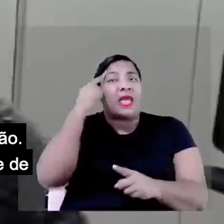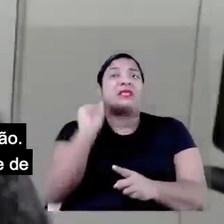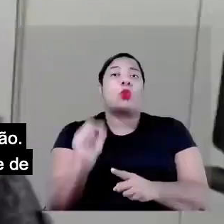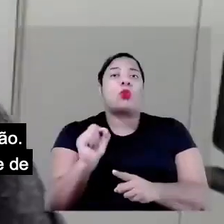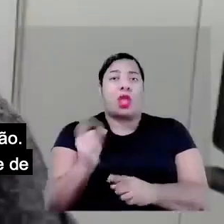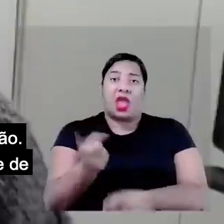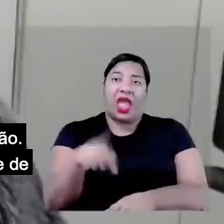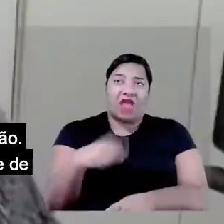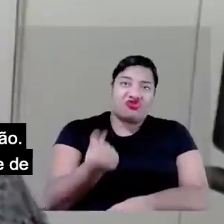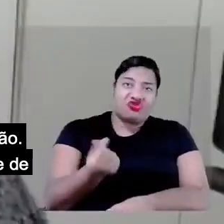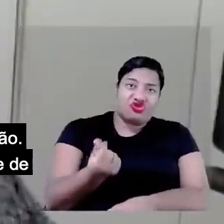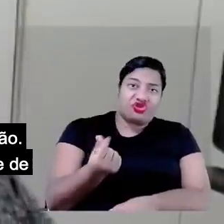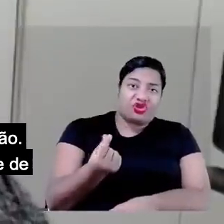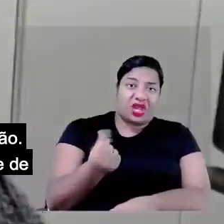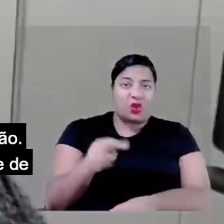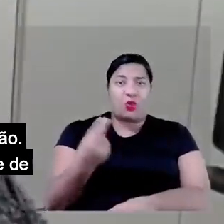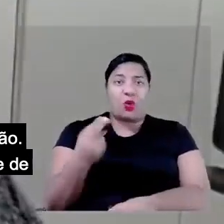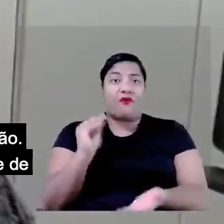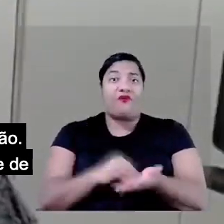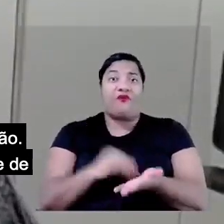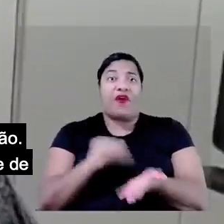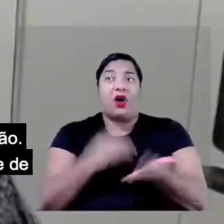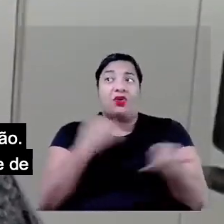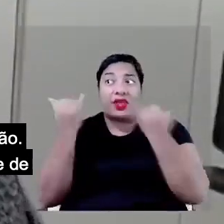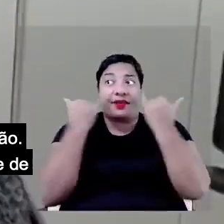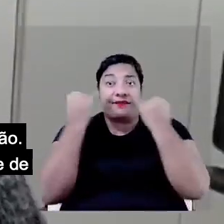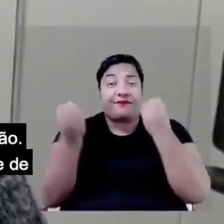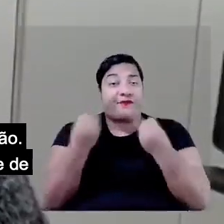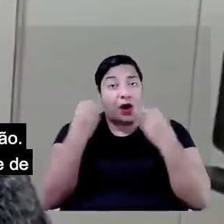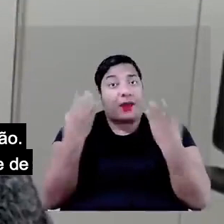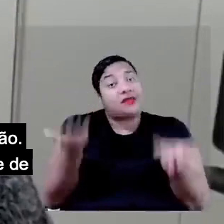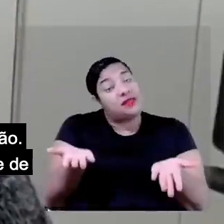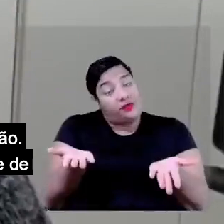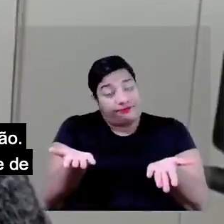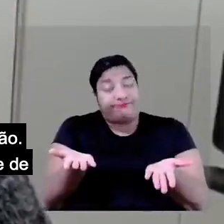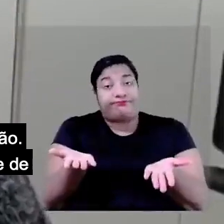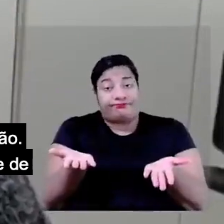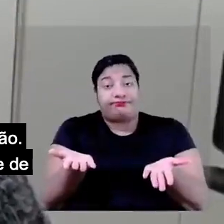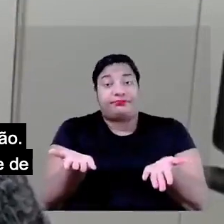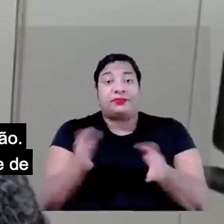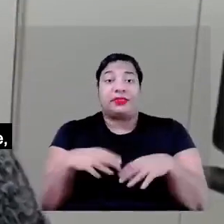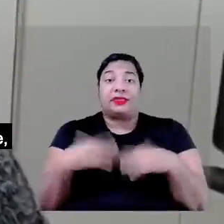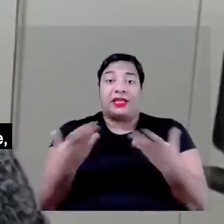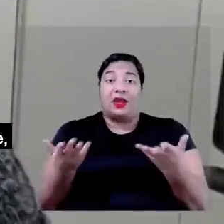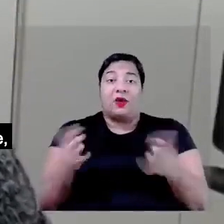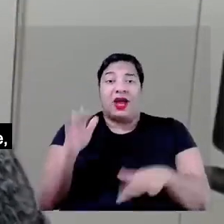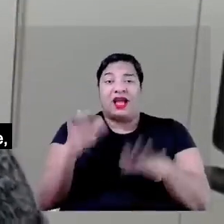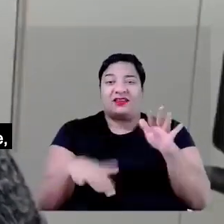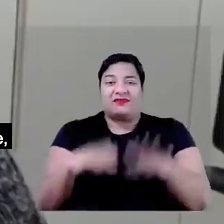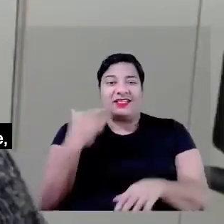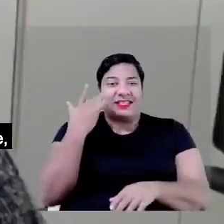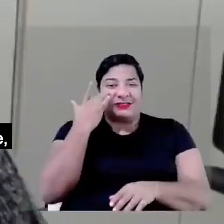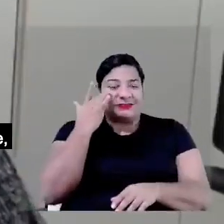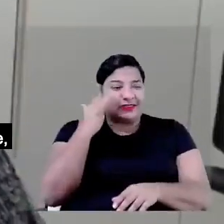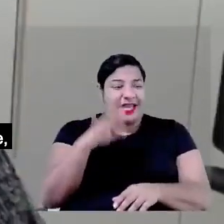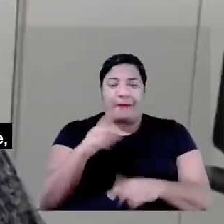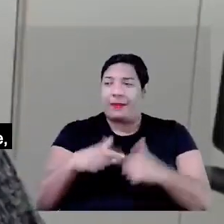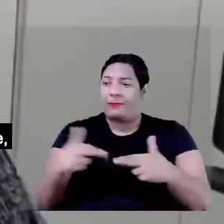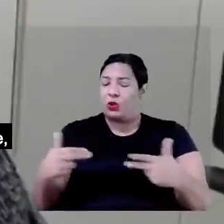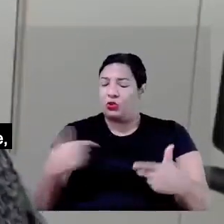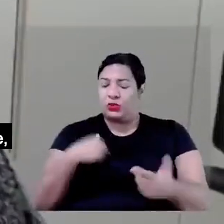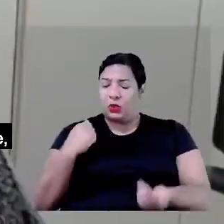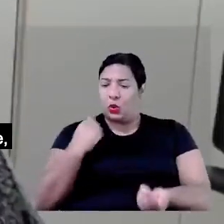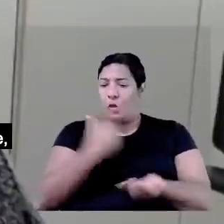financeiro, ou é por falta de informação. Então, eu acho que existem muitas medidas, a gente não sabe de onde os nossos produtos vêm, né? Aquilo que a